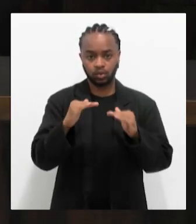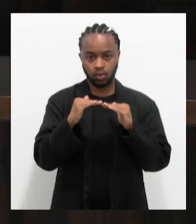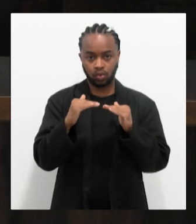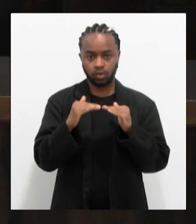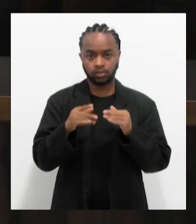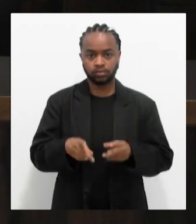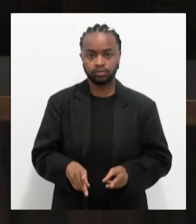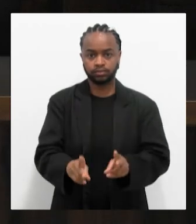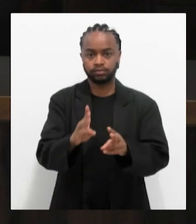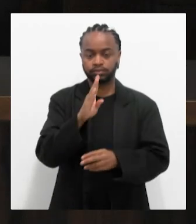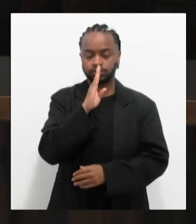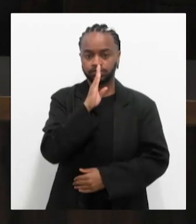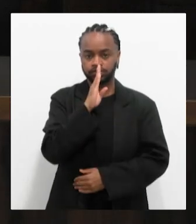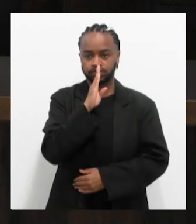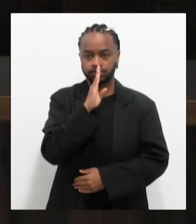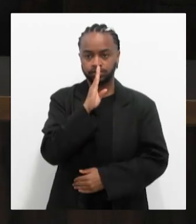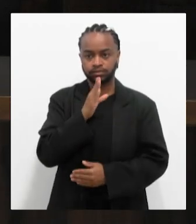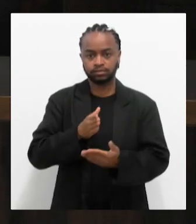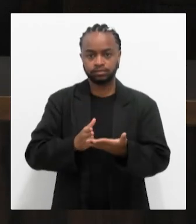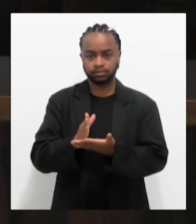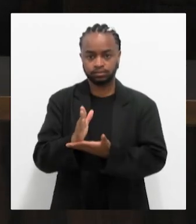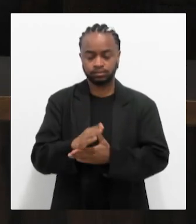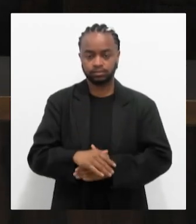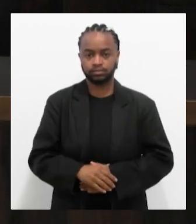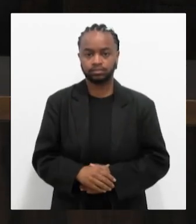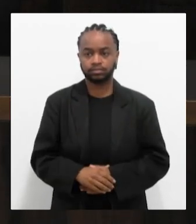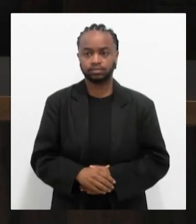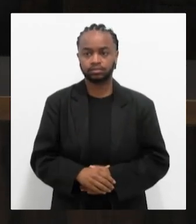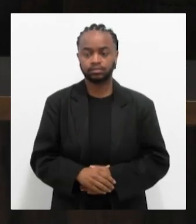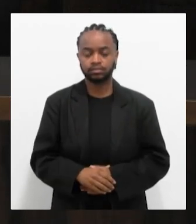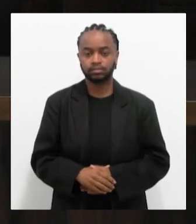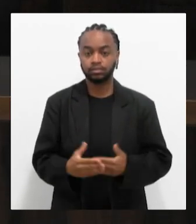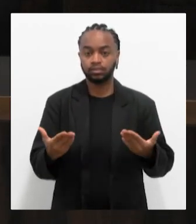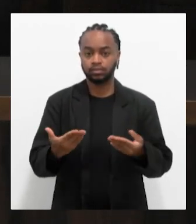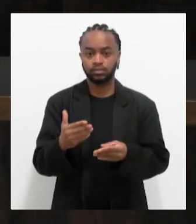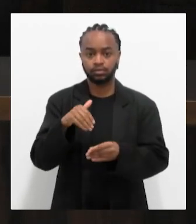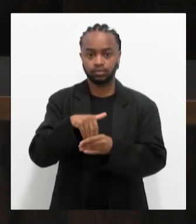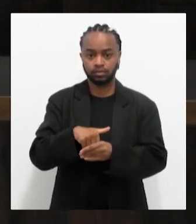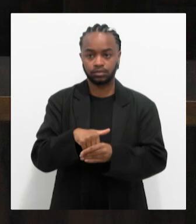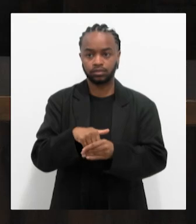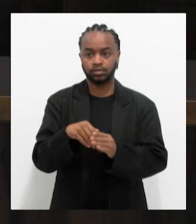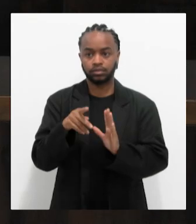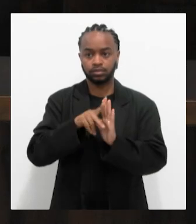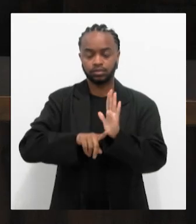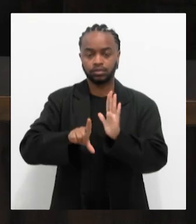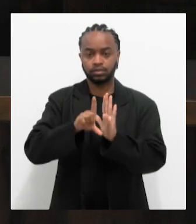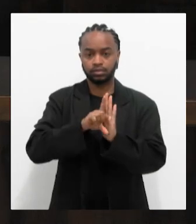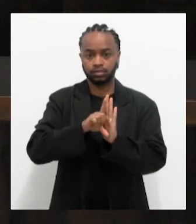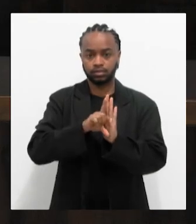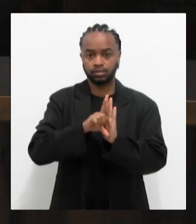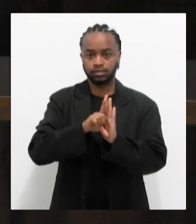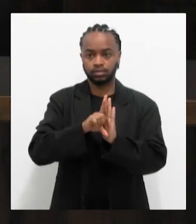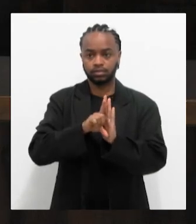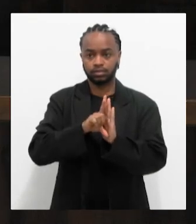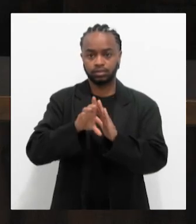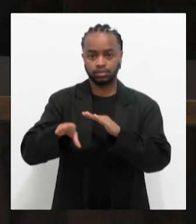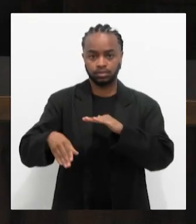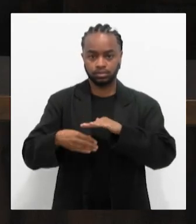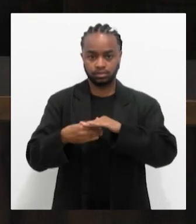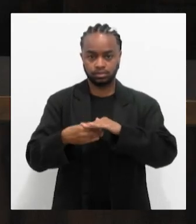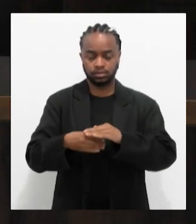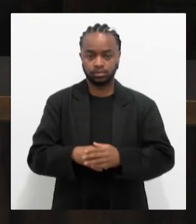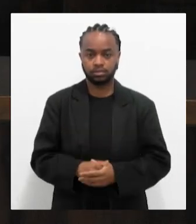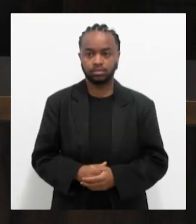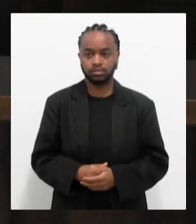aprovam, permaneçam como estão. Aprovado. Em votação, o projeto assim